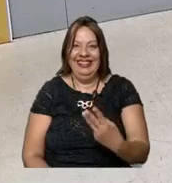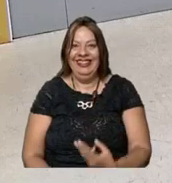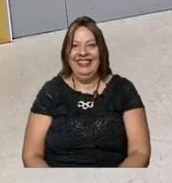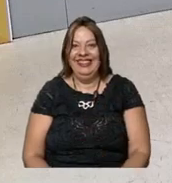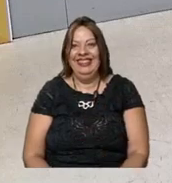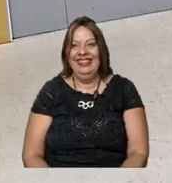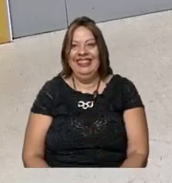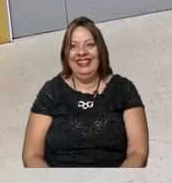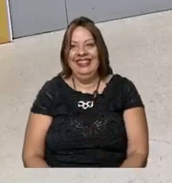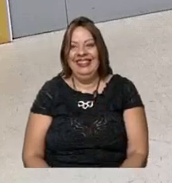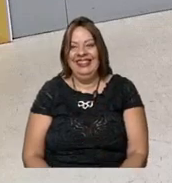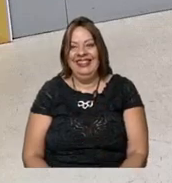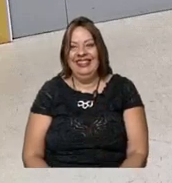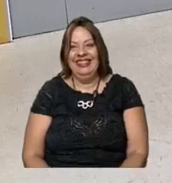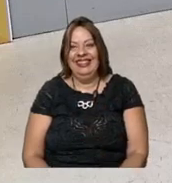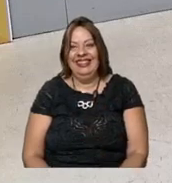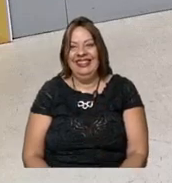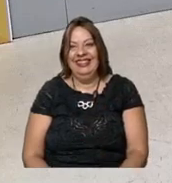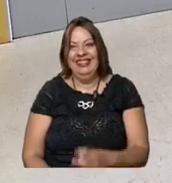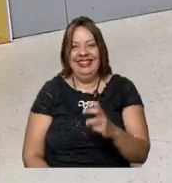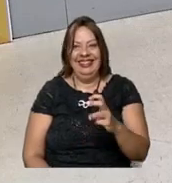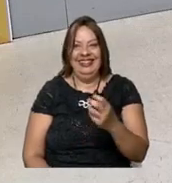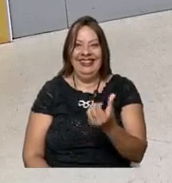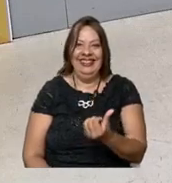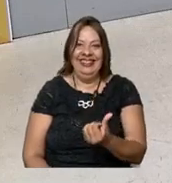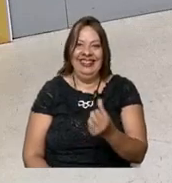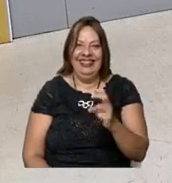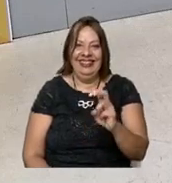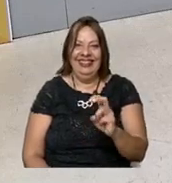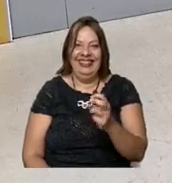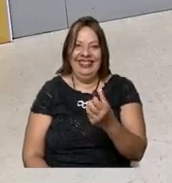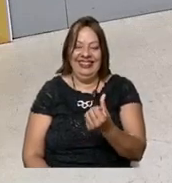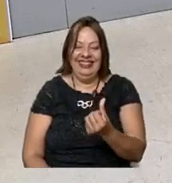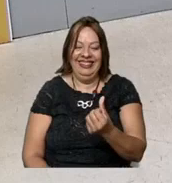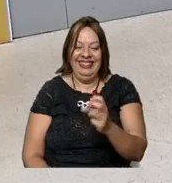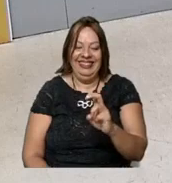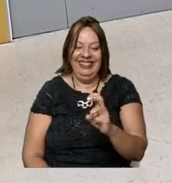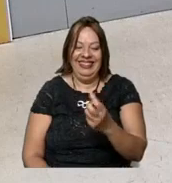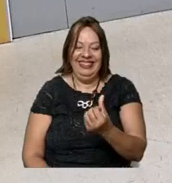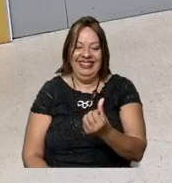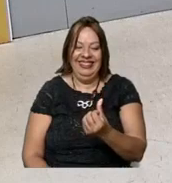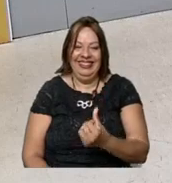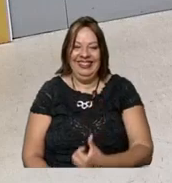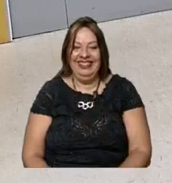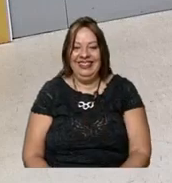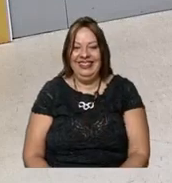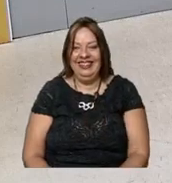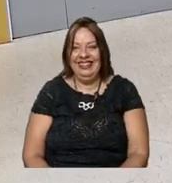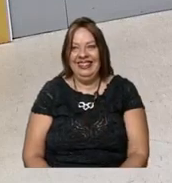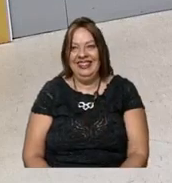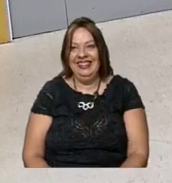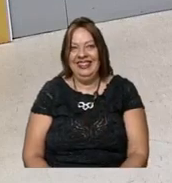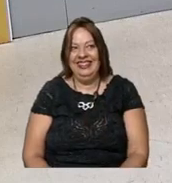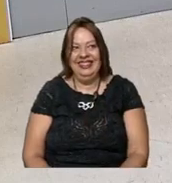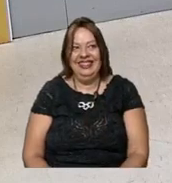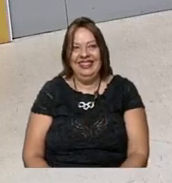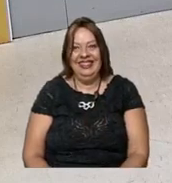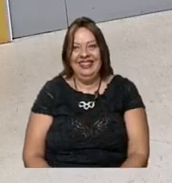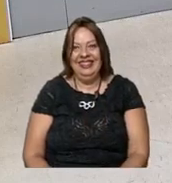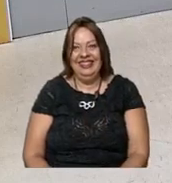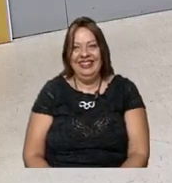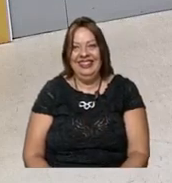43. Número 56 agora. 56. 56. 56 já